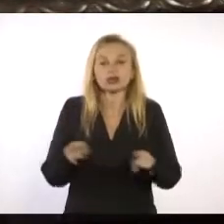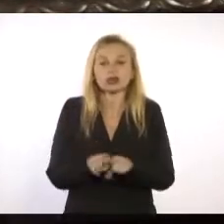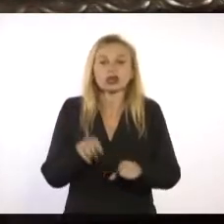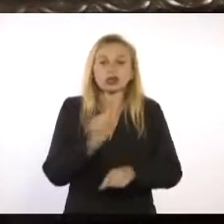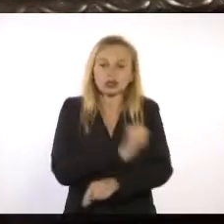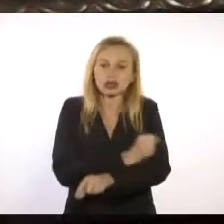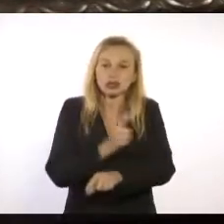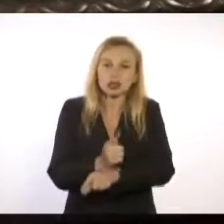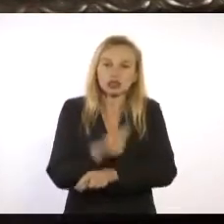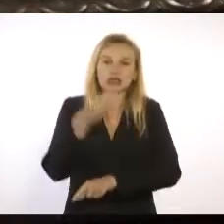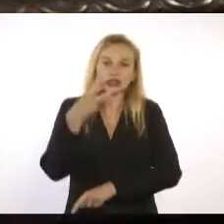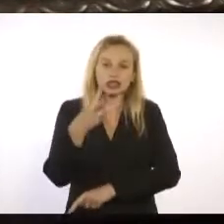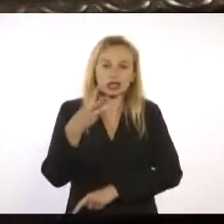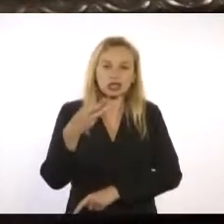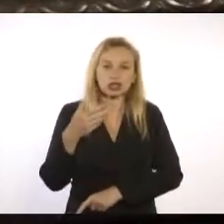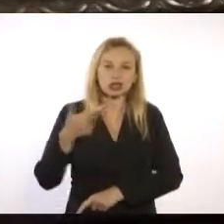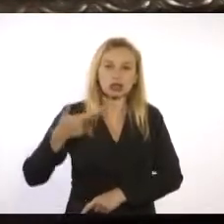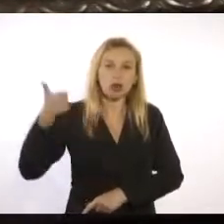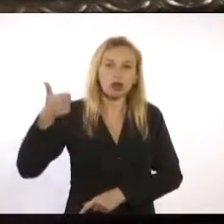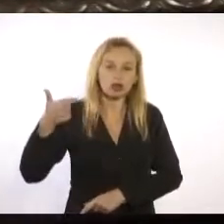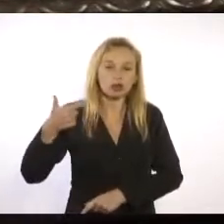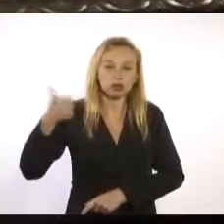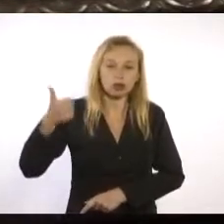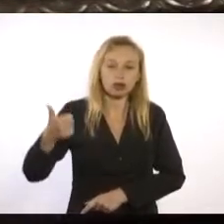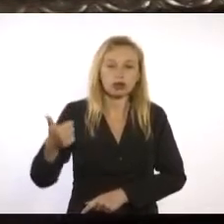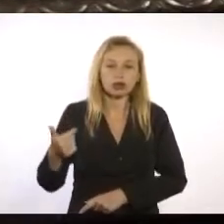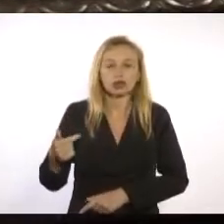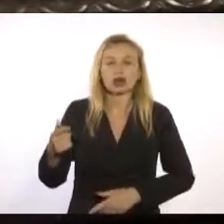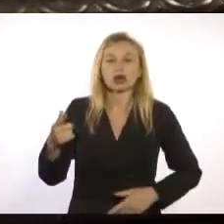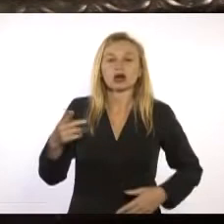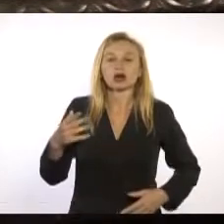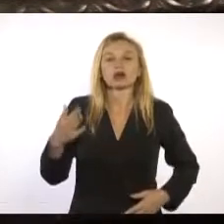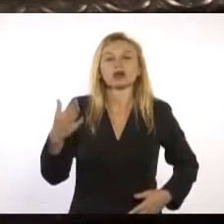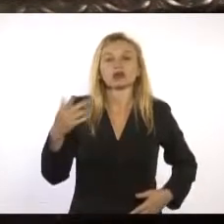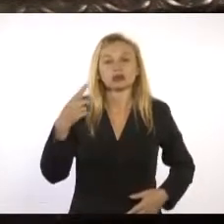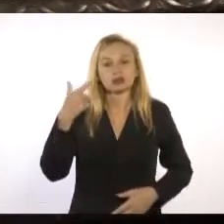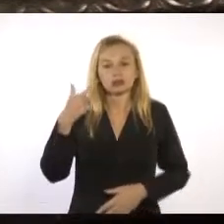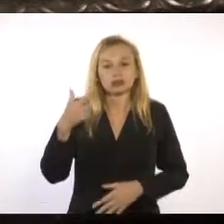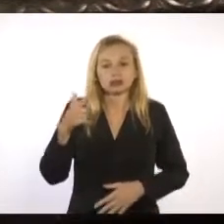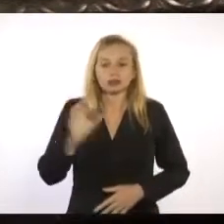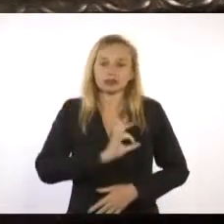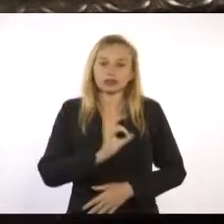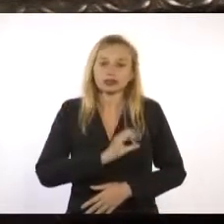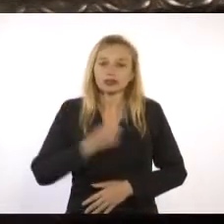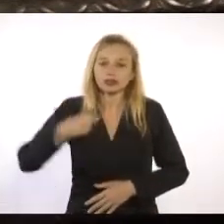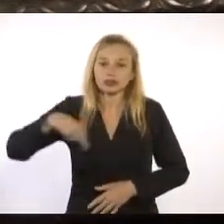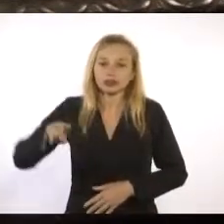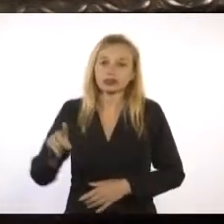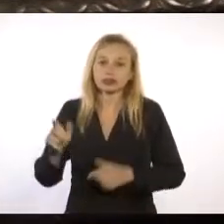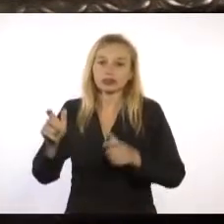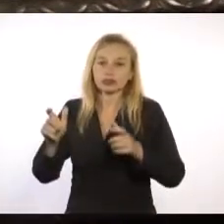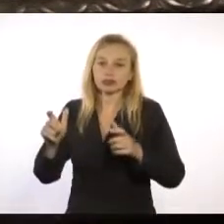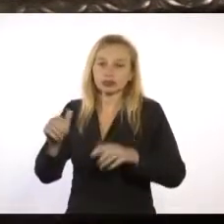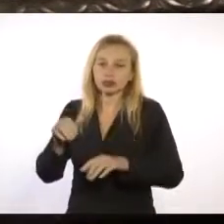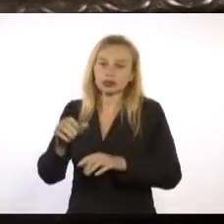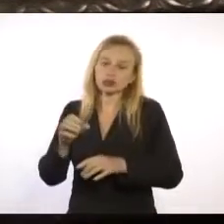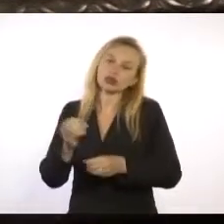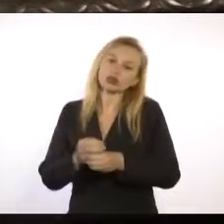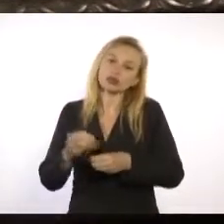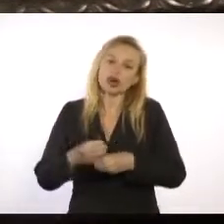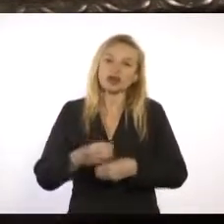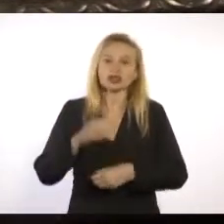Gonçalo, 3 baleados. Policiais foram checar uma denúncia do bairro Jardim Catarina e disseram